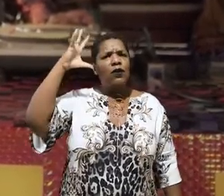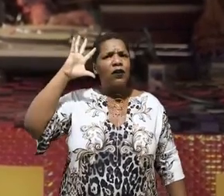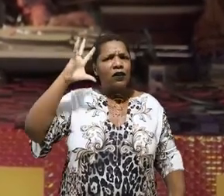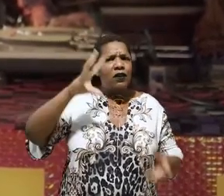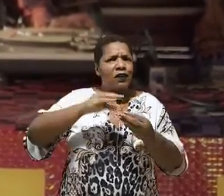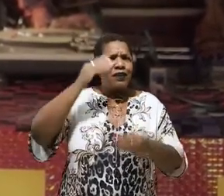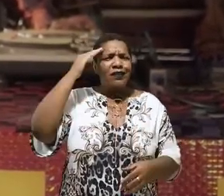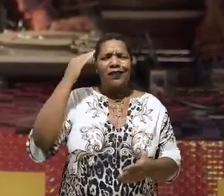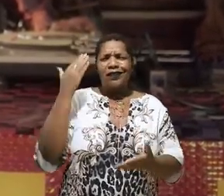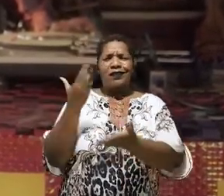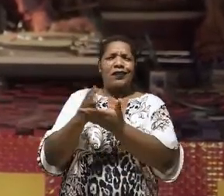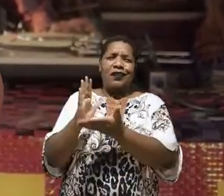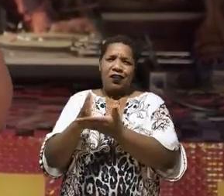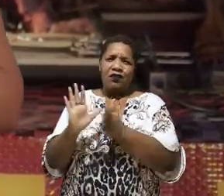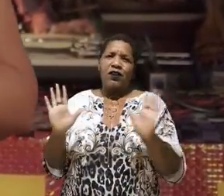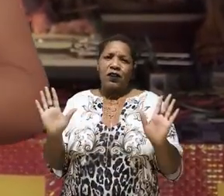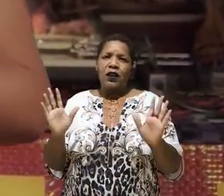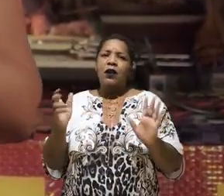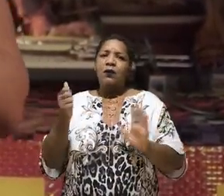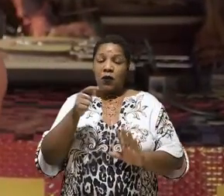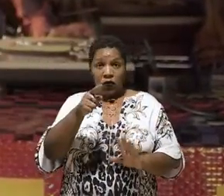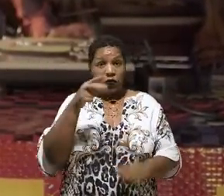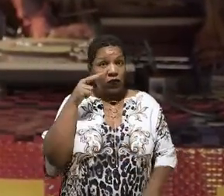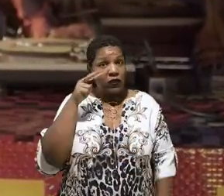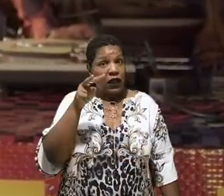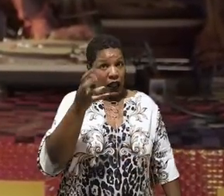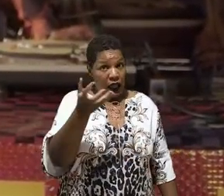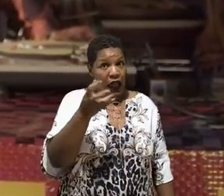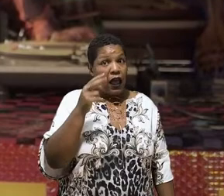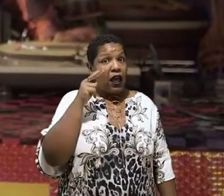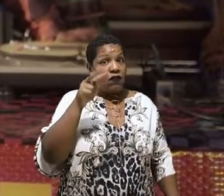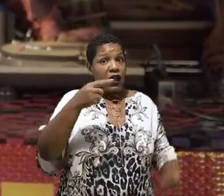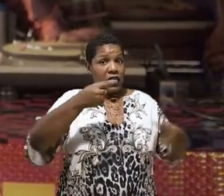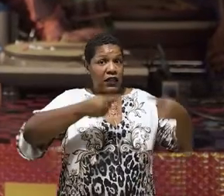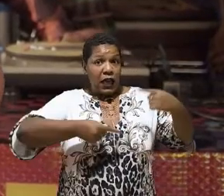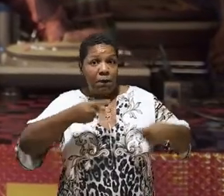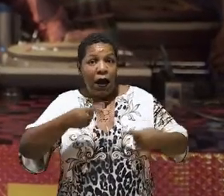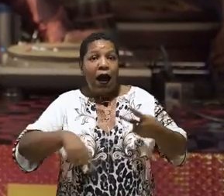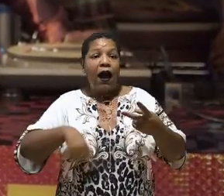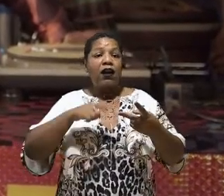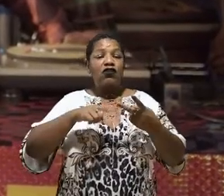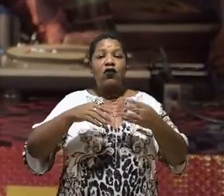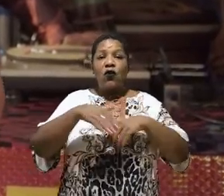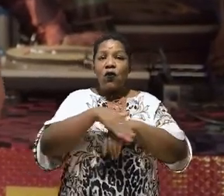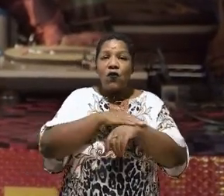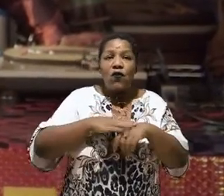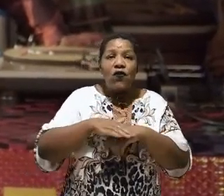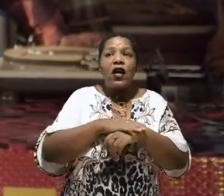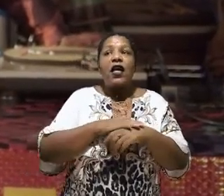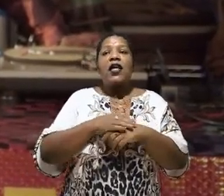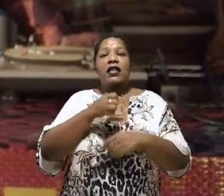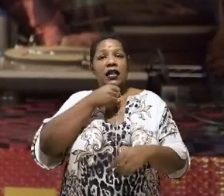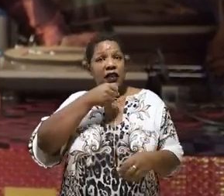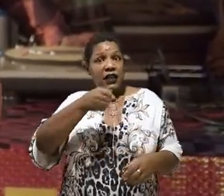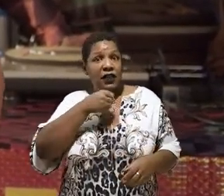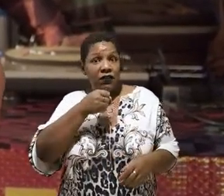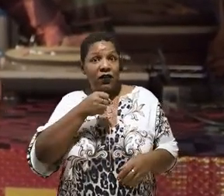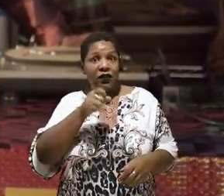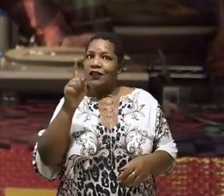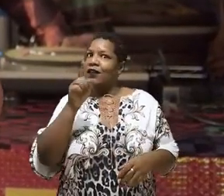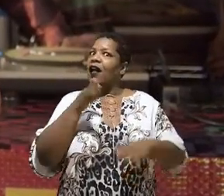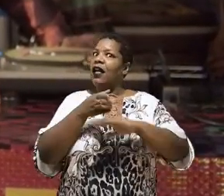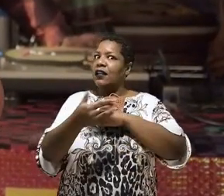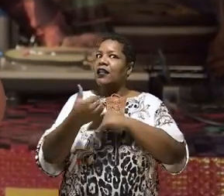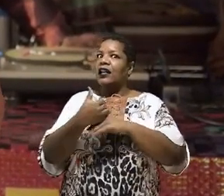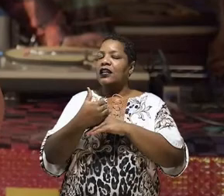compreendam o que né não tem nada a ver então se você quiser ver os nossos debates nossos shows nossas entrevistas